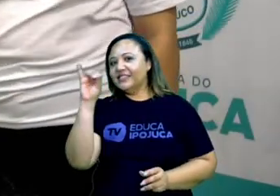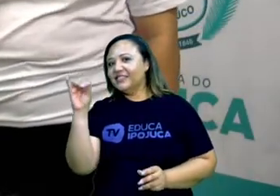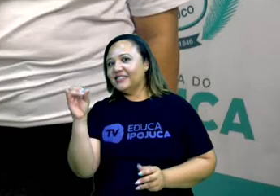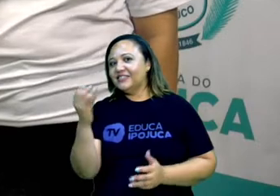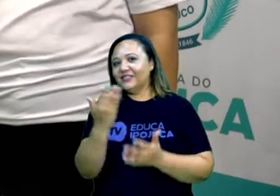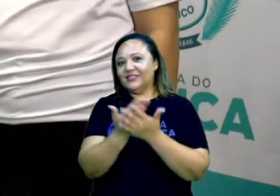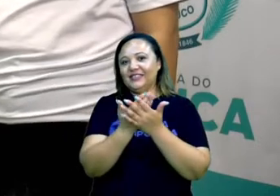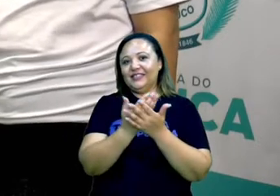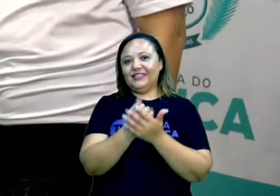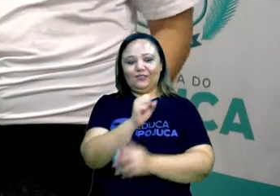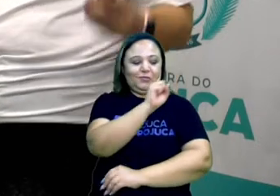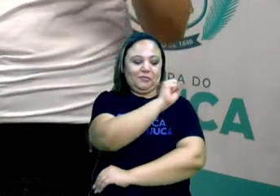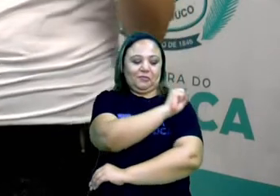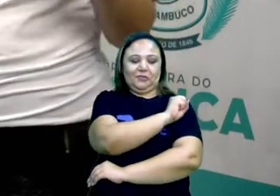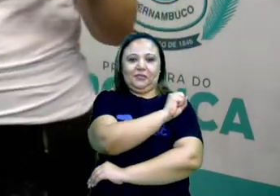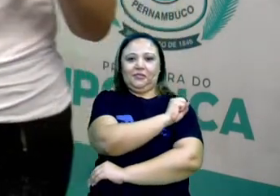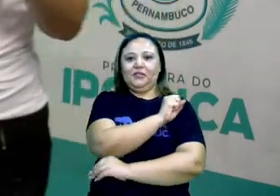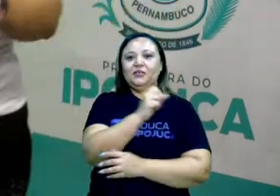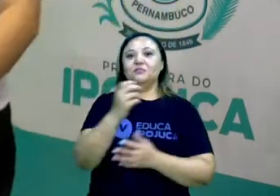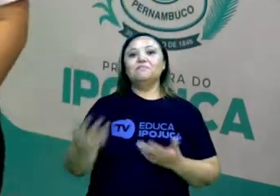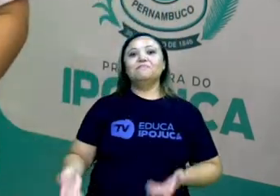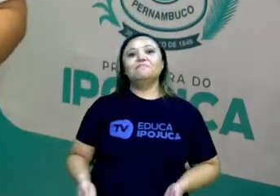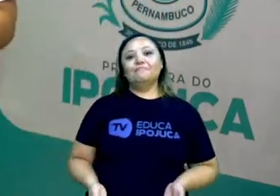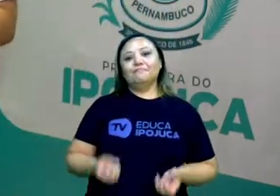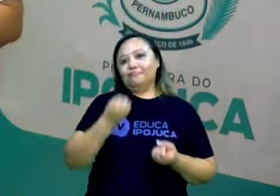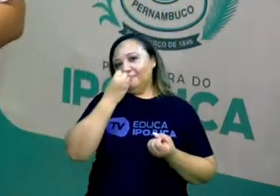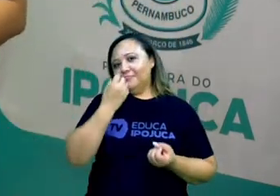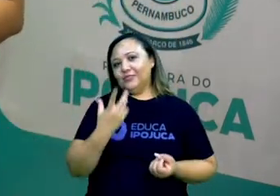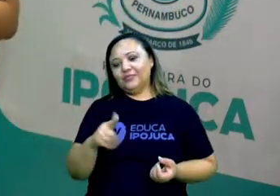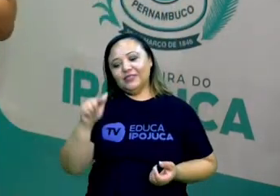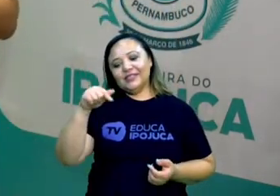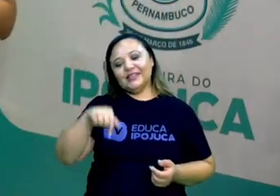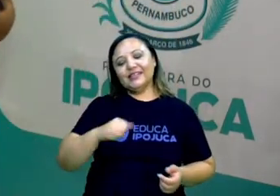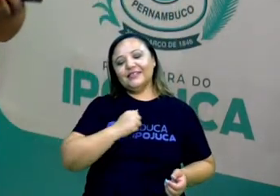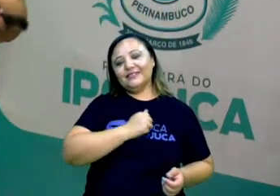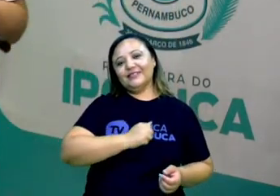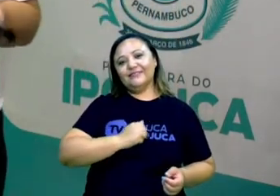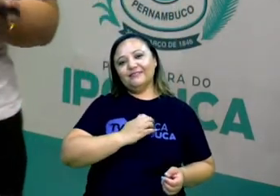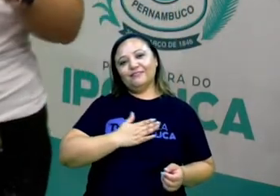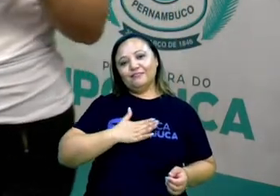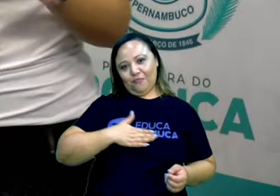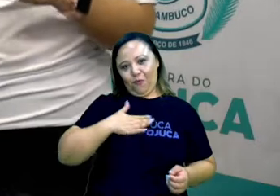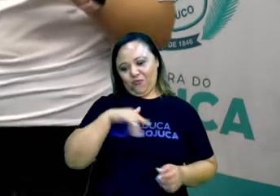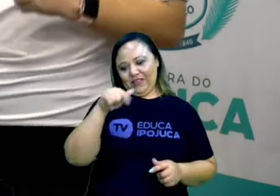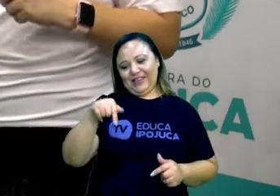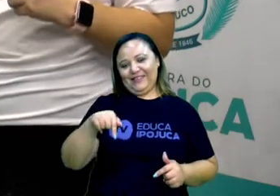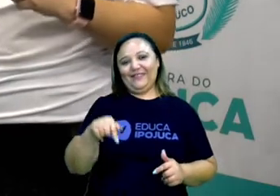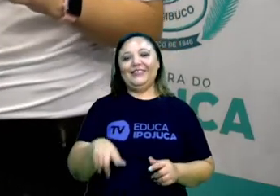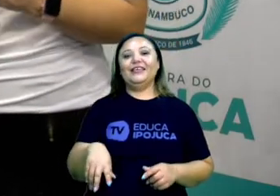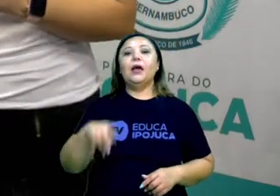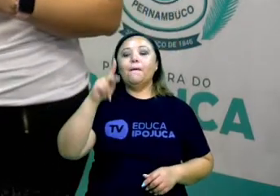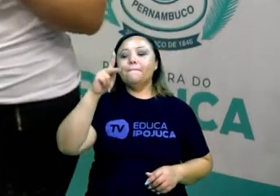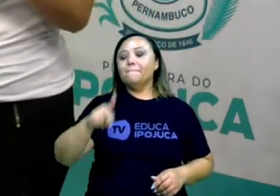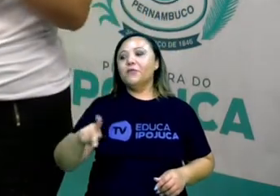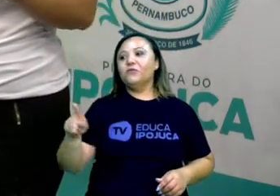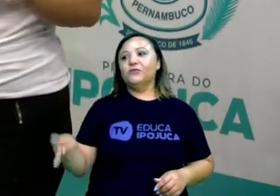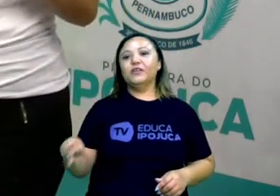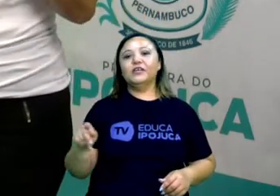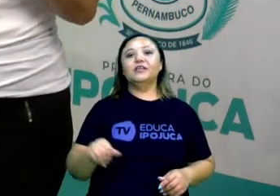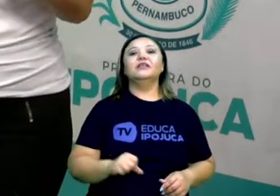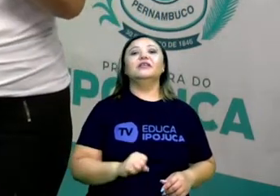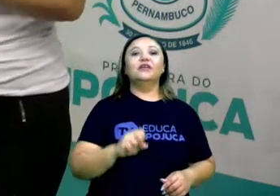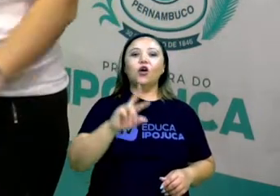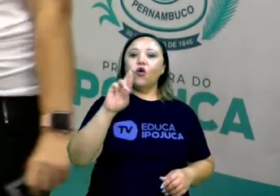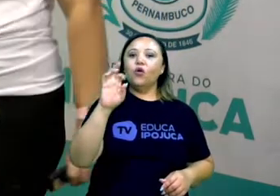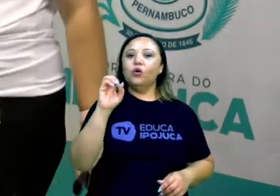Olá, estudante do oitavo ano. É um prazer estarmos juntos para mais uma aula de língua portuguesa. Você já me conhece, eu sou sua